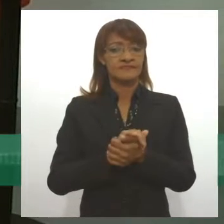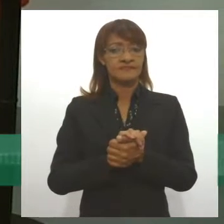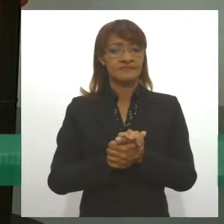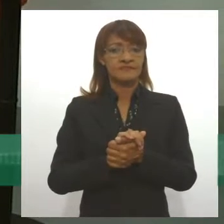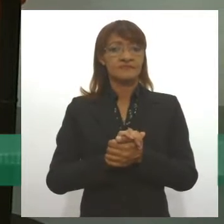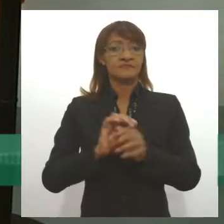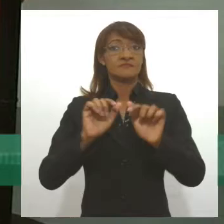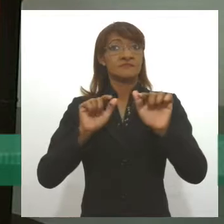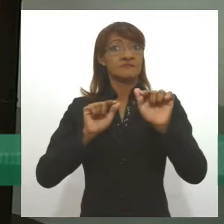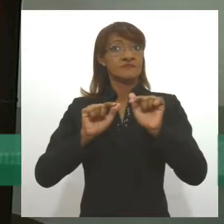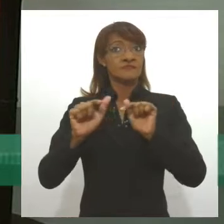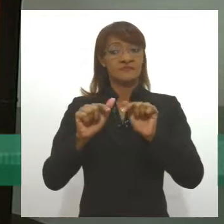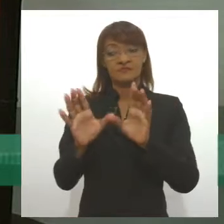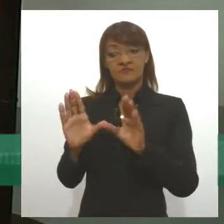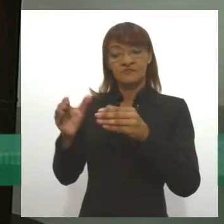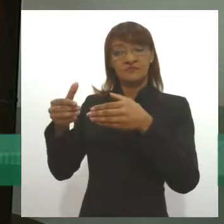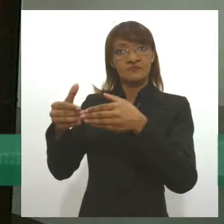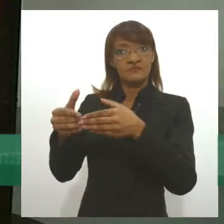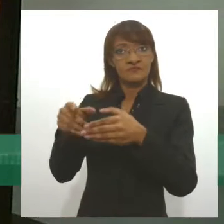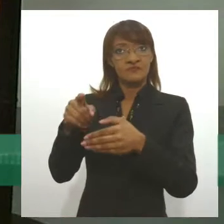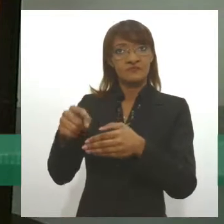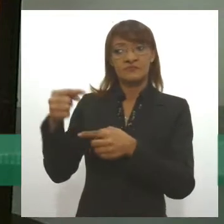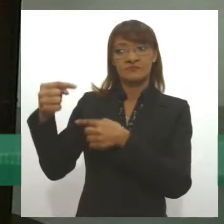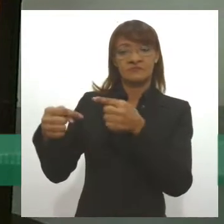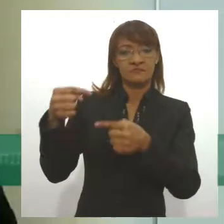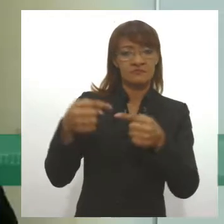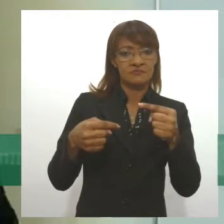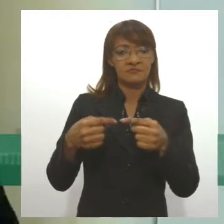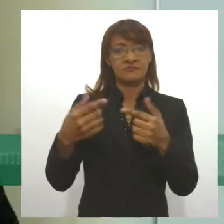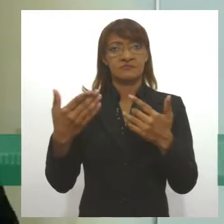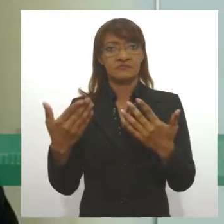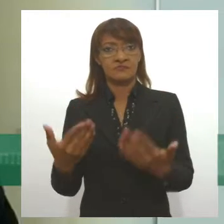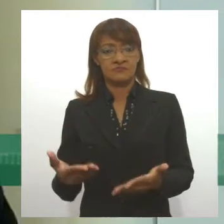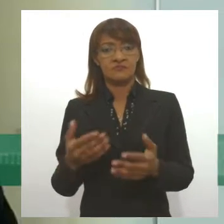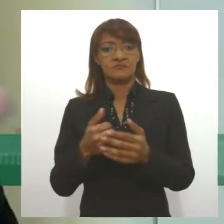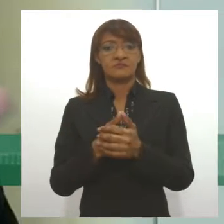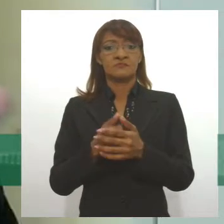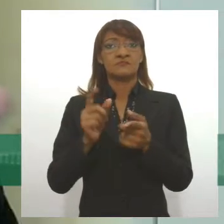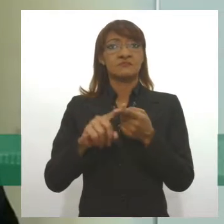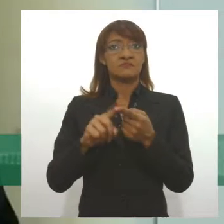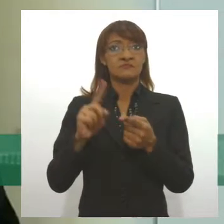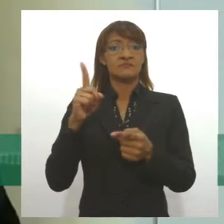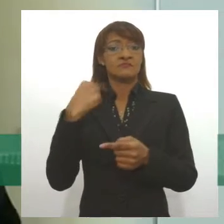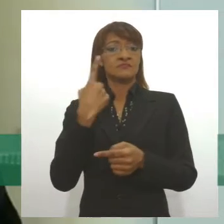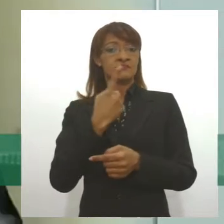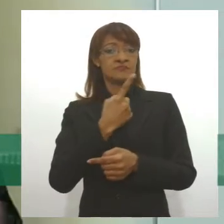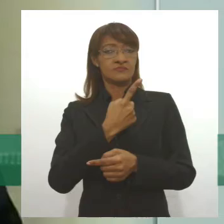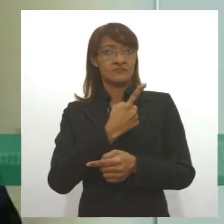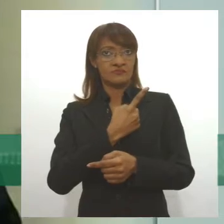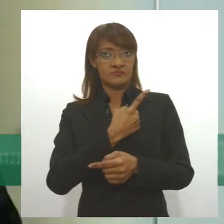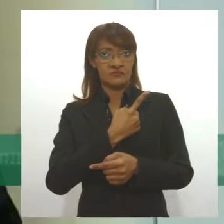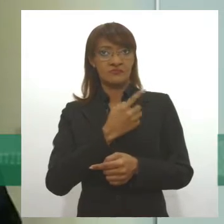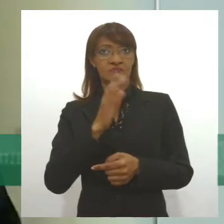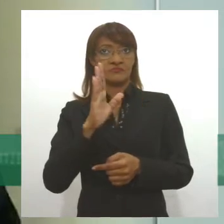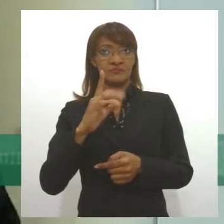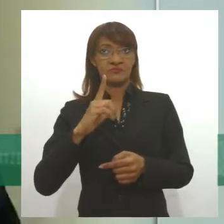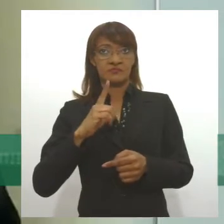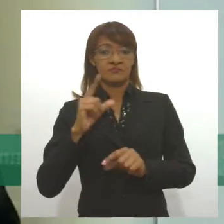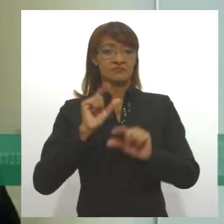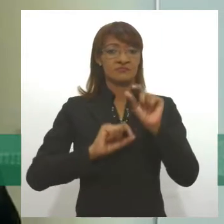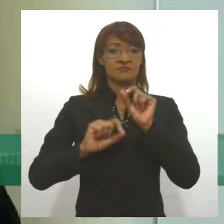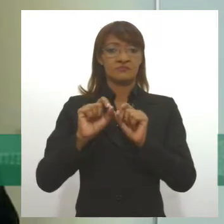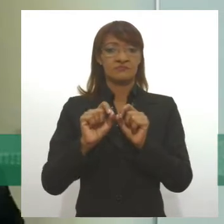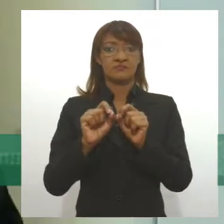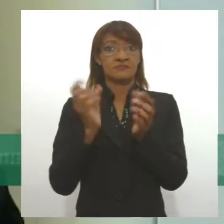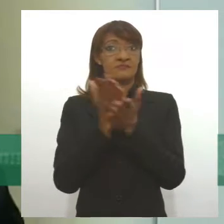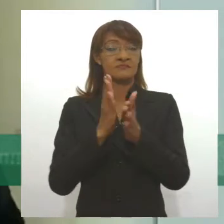trabalhos da comissão especial, atendendo inclusive uma demanda da própria comissão, nós entramos com uma PEC para acabar com as férias de